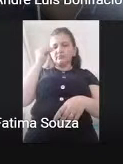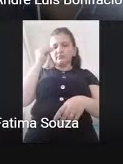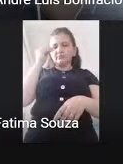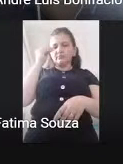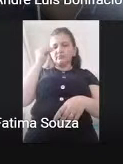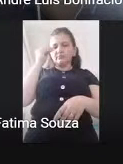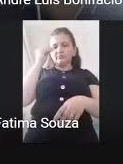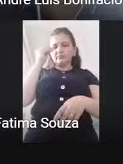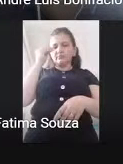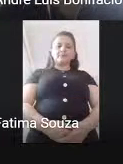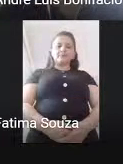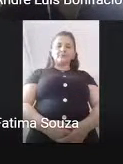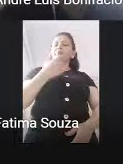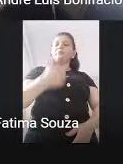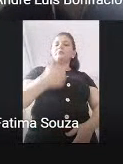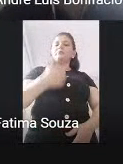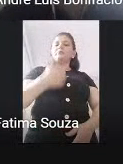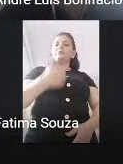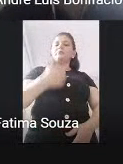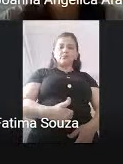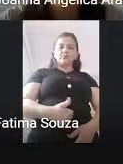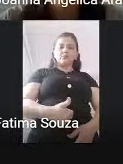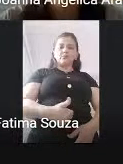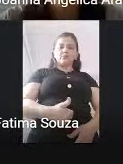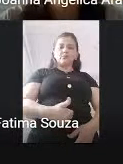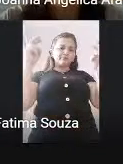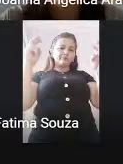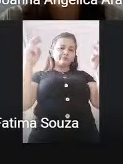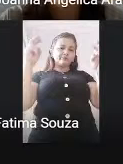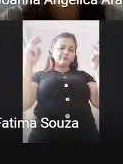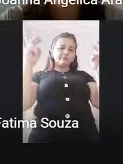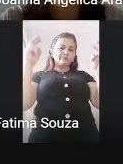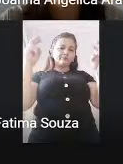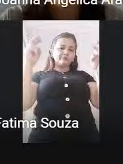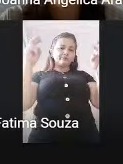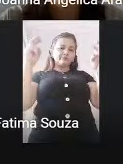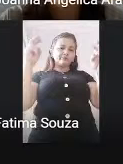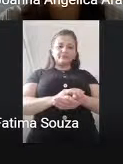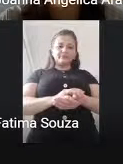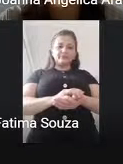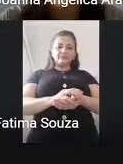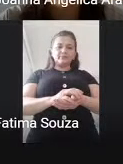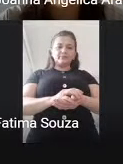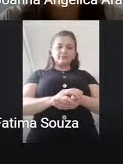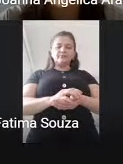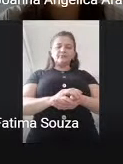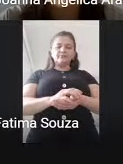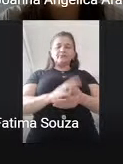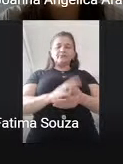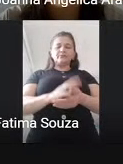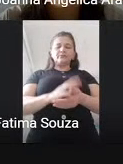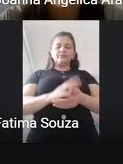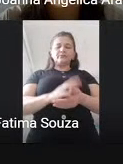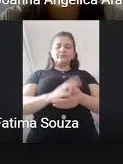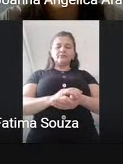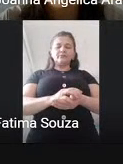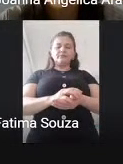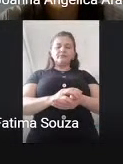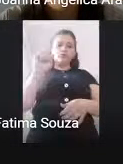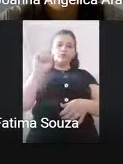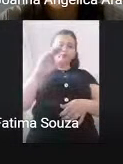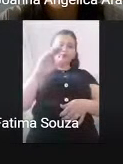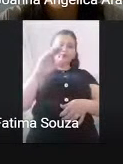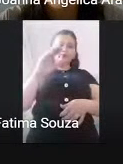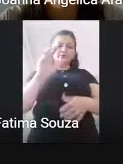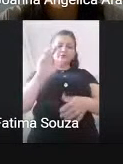Muito bom, abordagem muito bem colocada por Joana. Tem uma